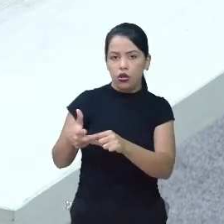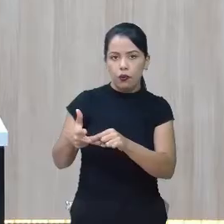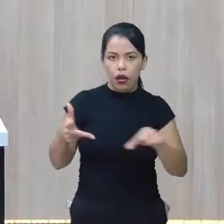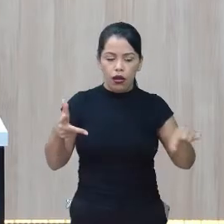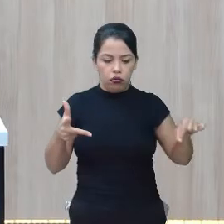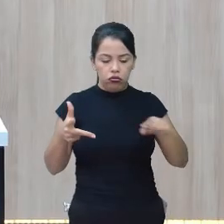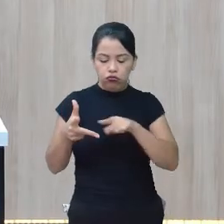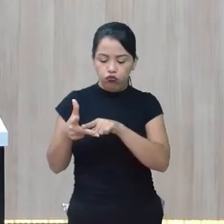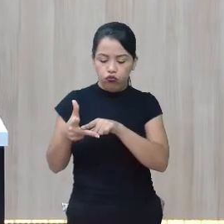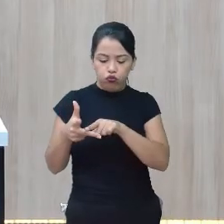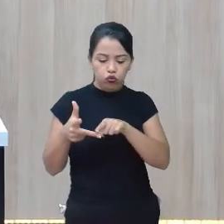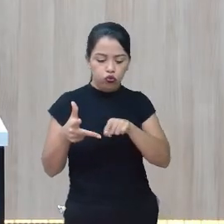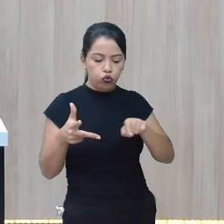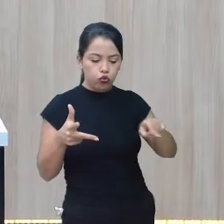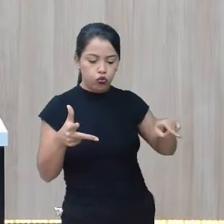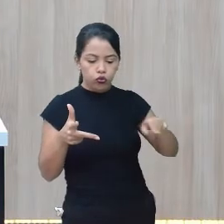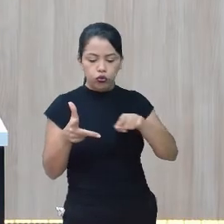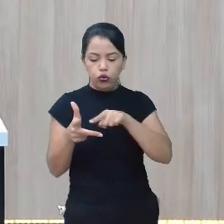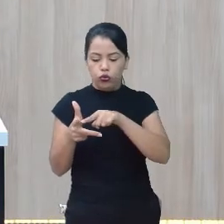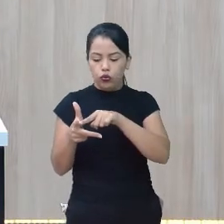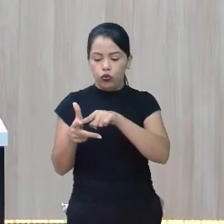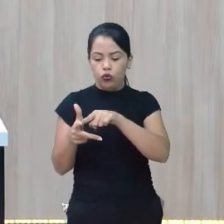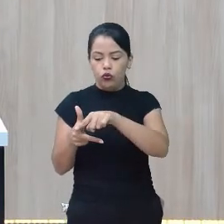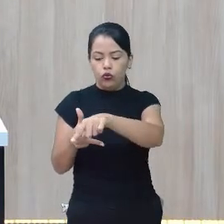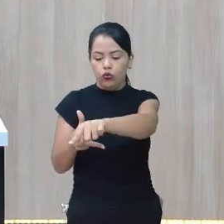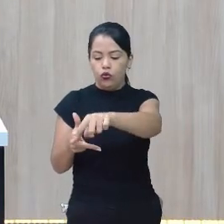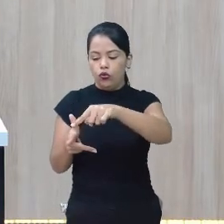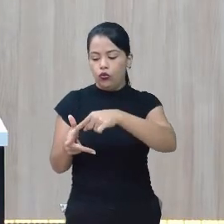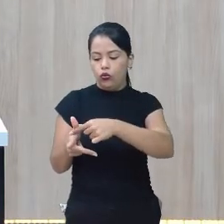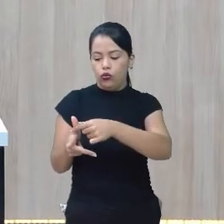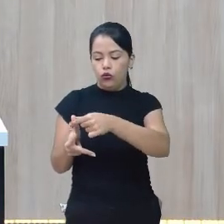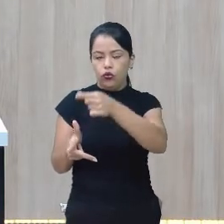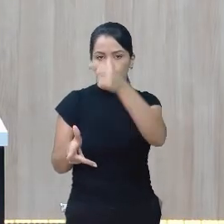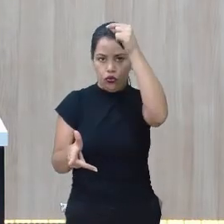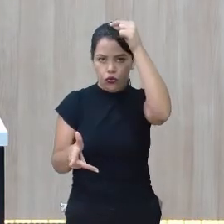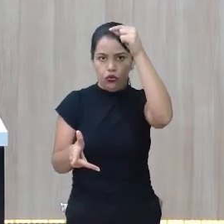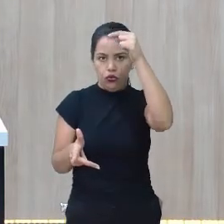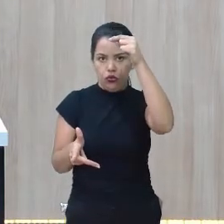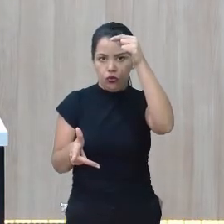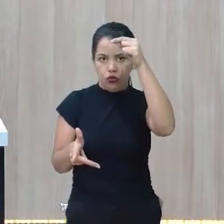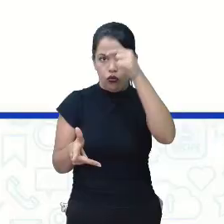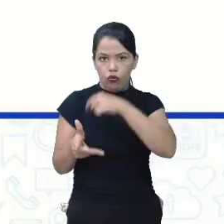3 dimensões. É uma ideia do 3D que a gente tem aqui, né? Se a gente observar aqui